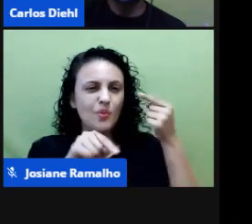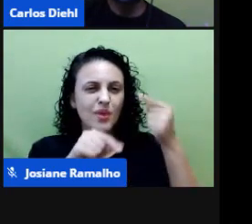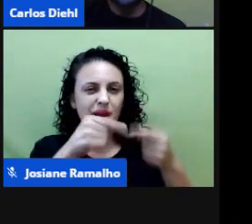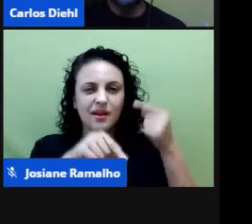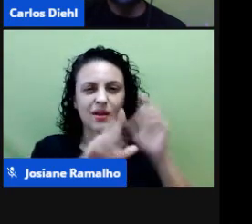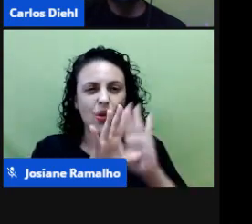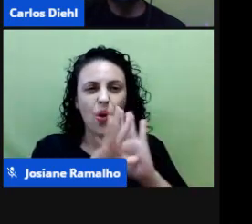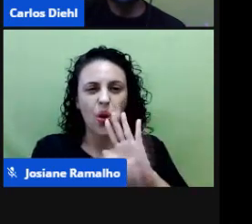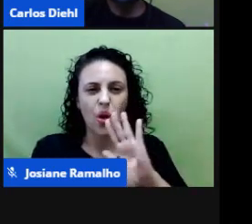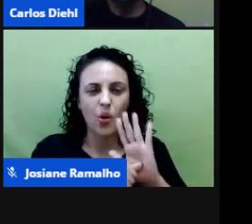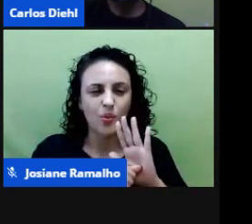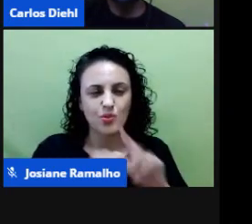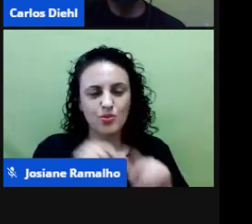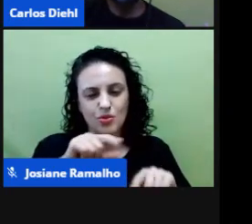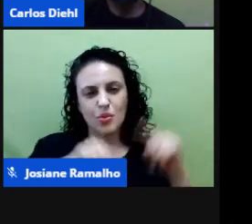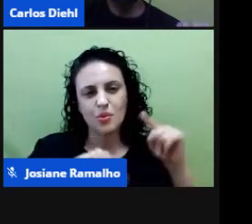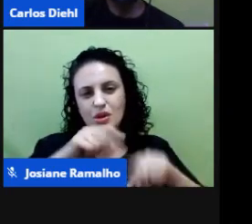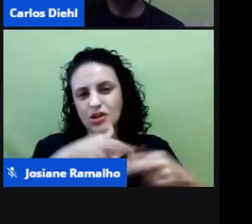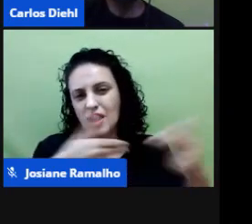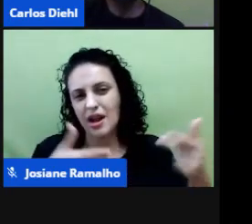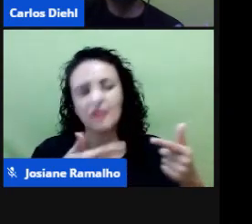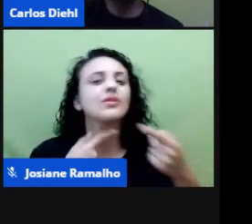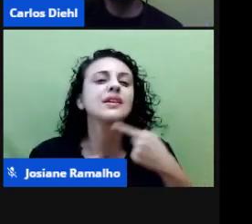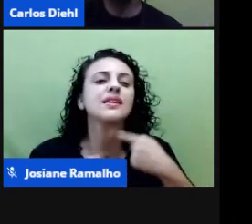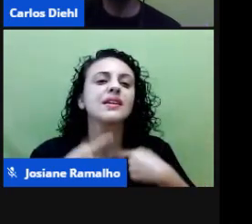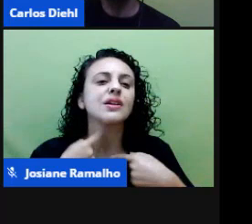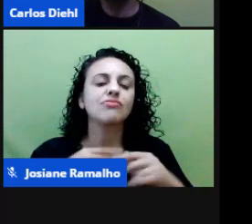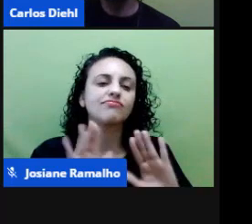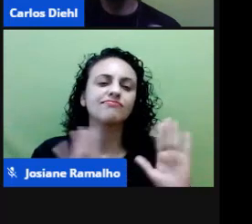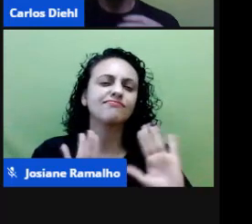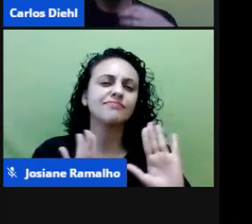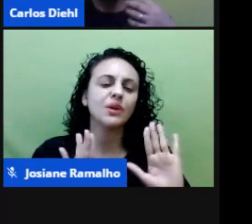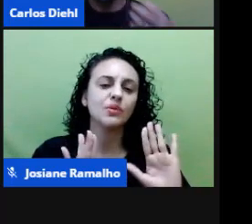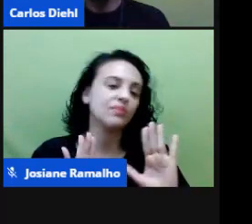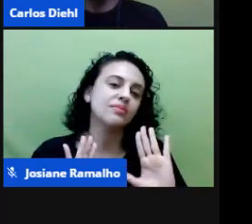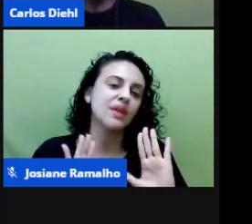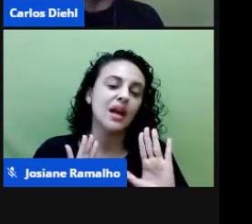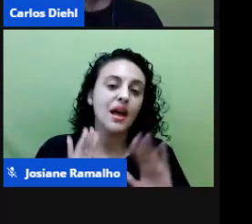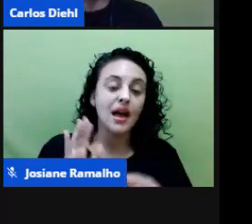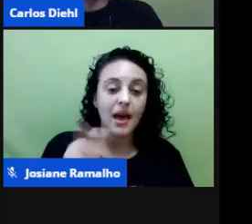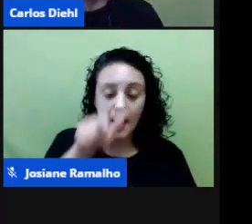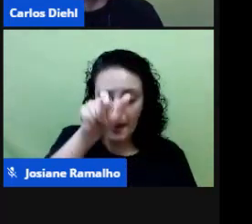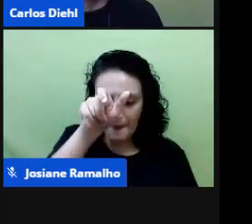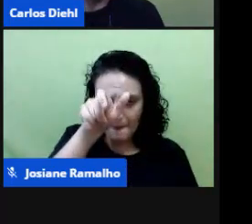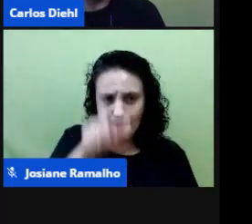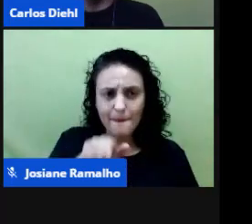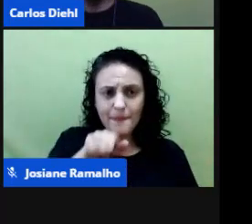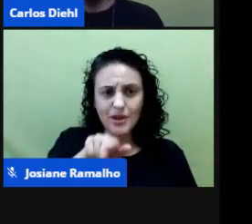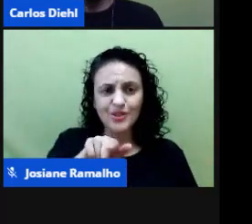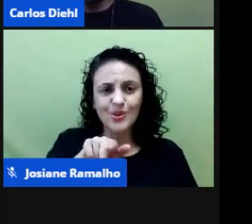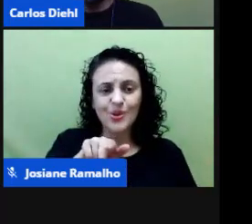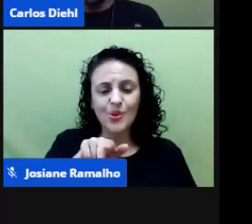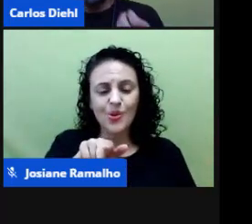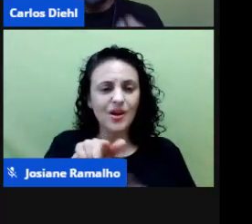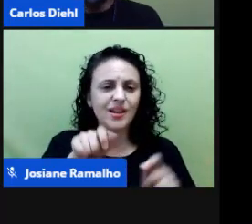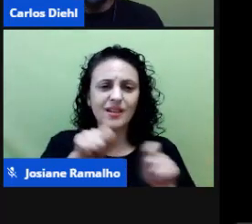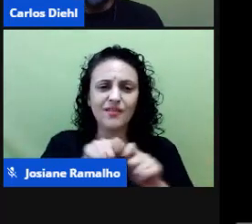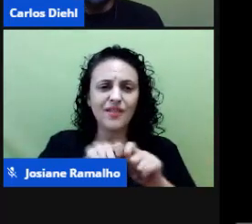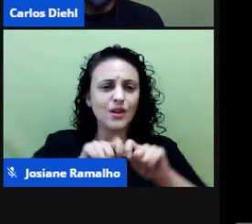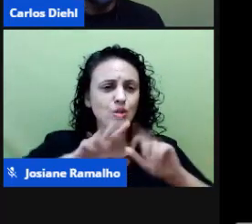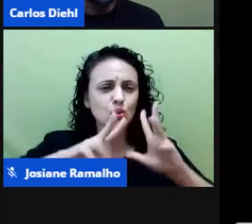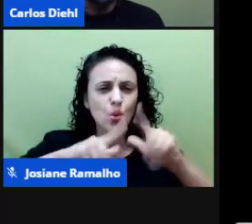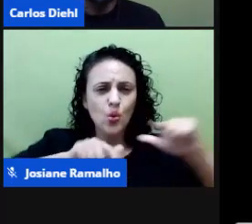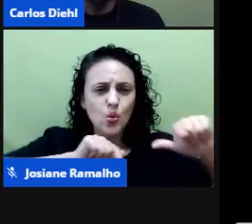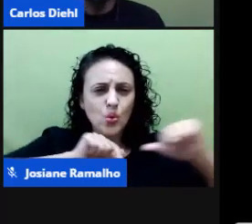atributo. Ele será talvez o artista contra-burguês. Ele é aquele que produz por amor, ele é aquele